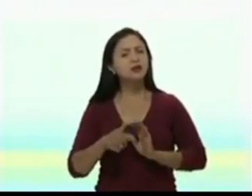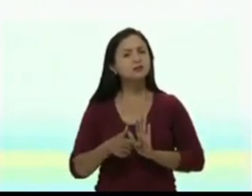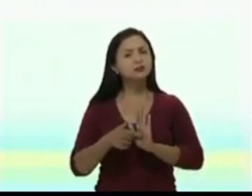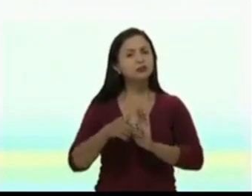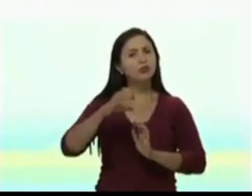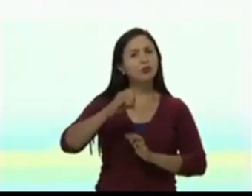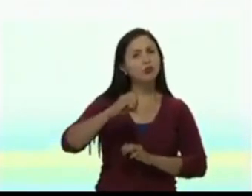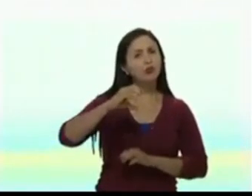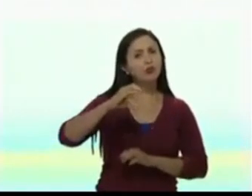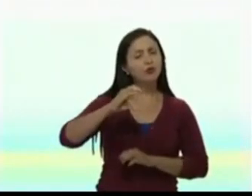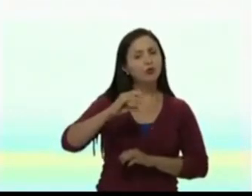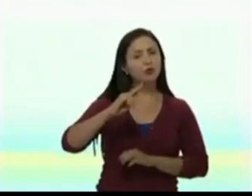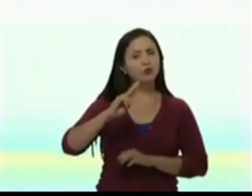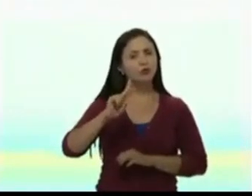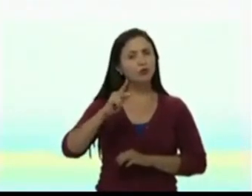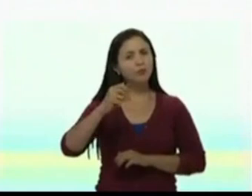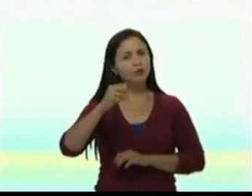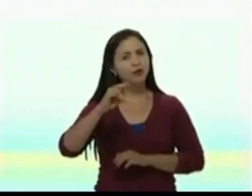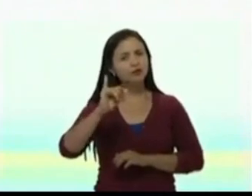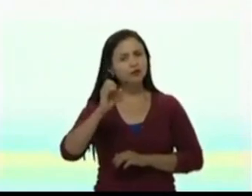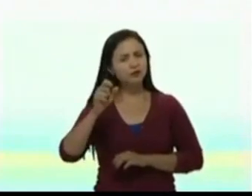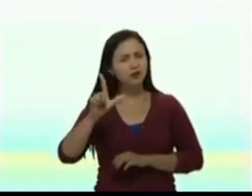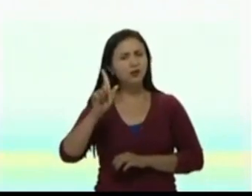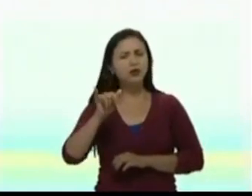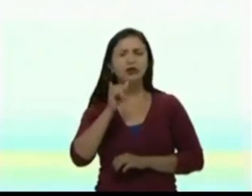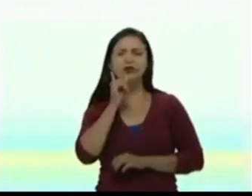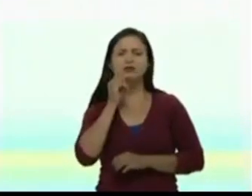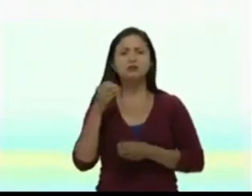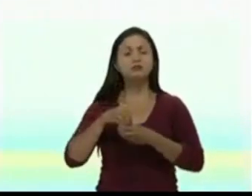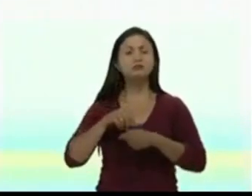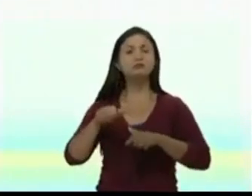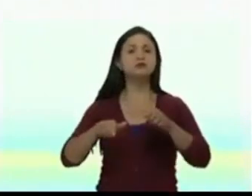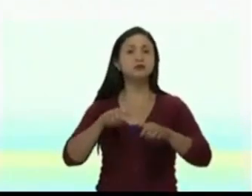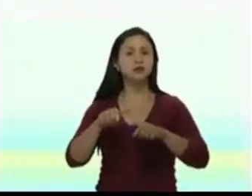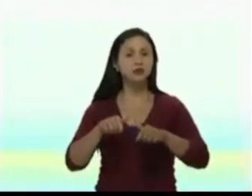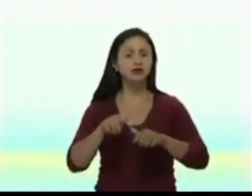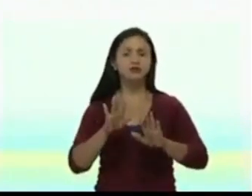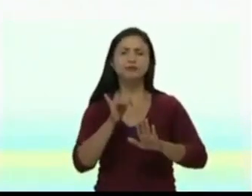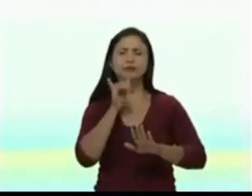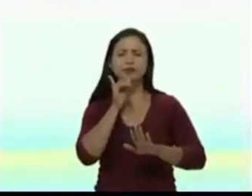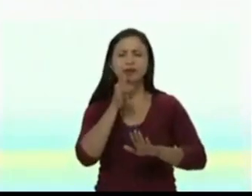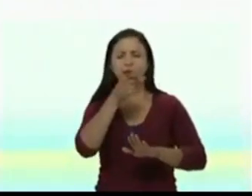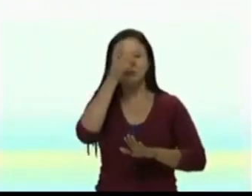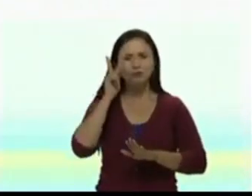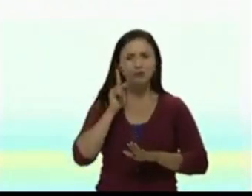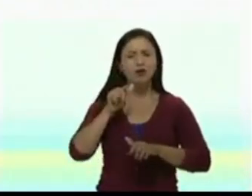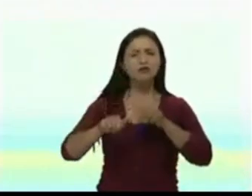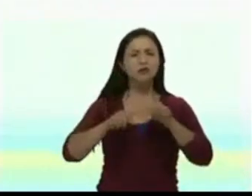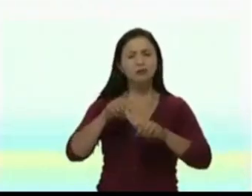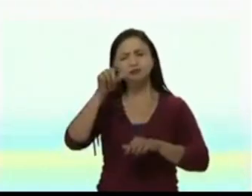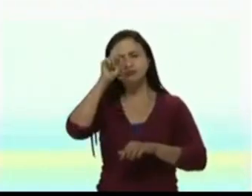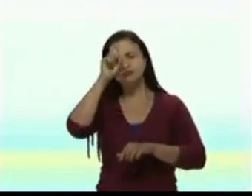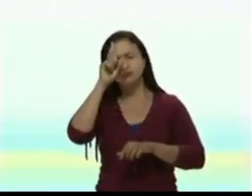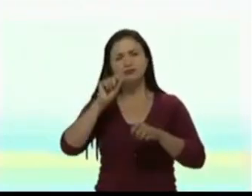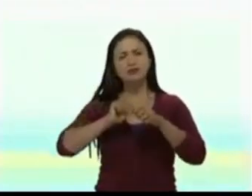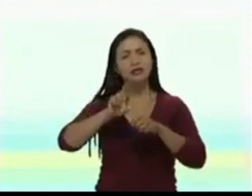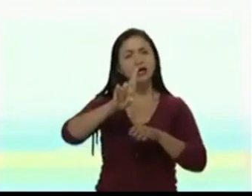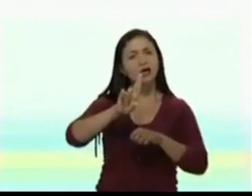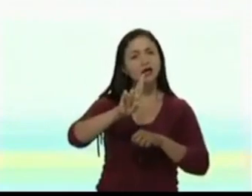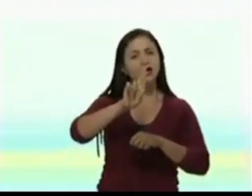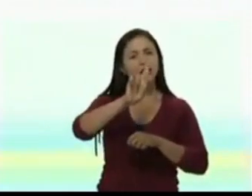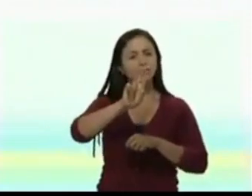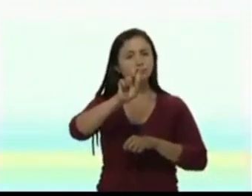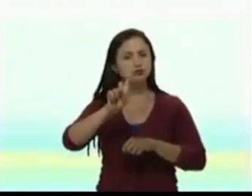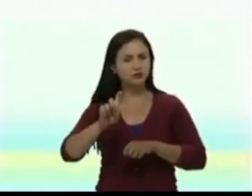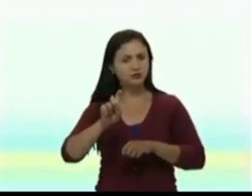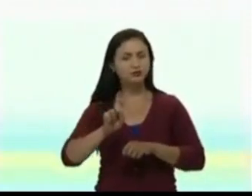está relacionada então com o ambiente de trabalho. Como exemplo, a gente tem os operadores de raio-x. Vimos então que os fatores